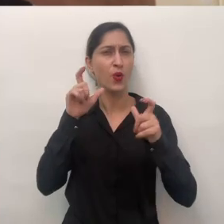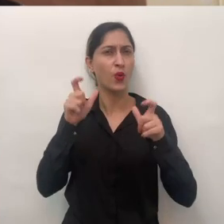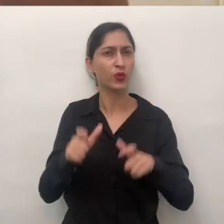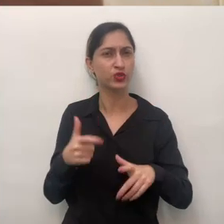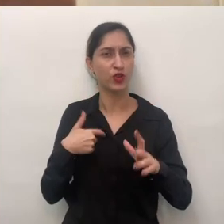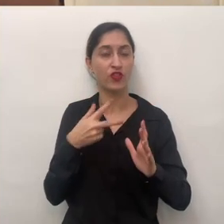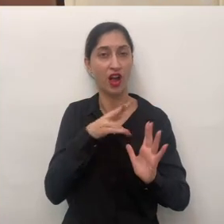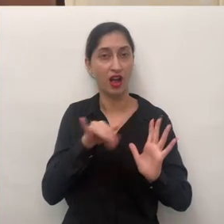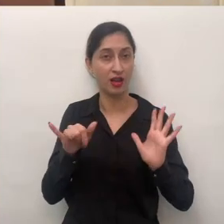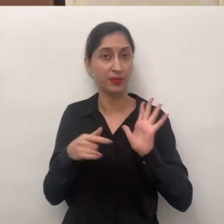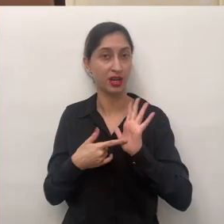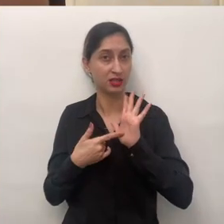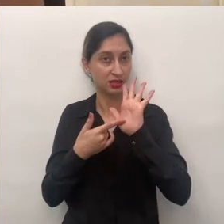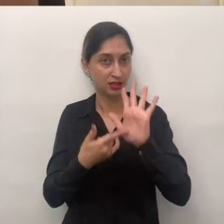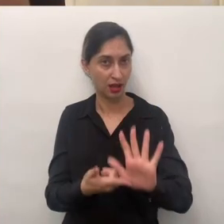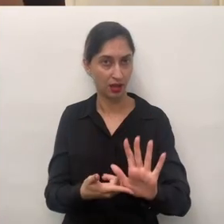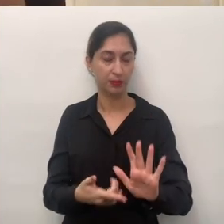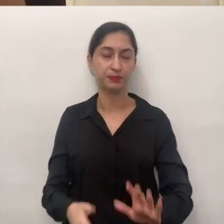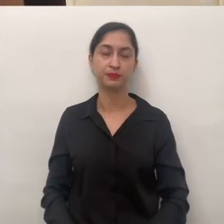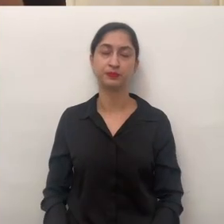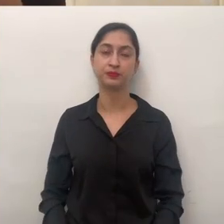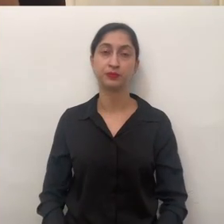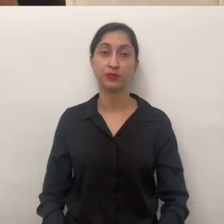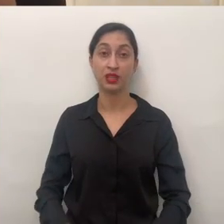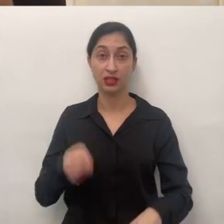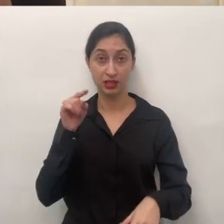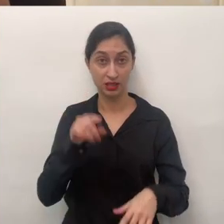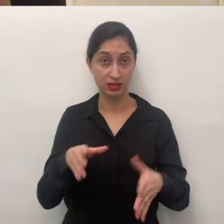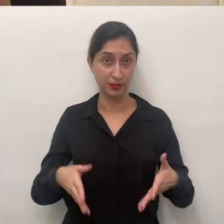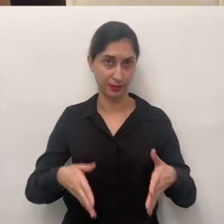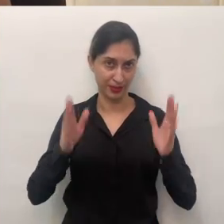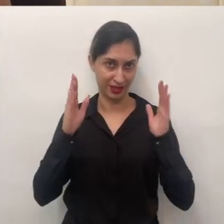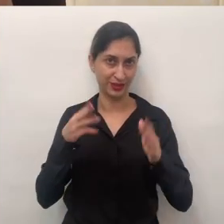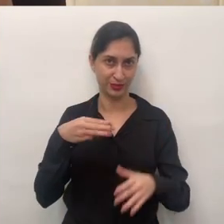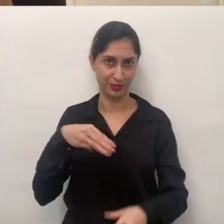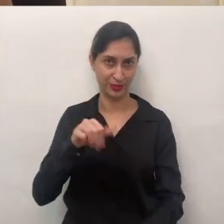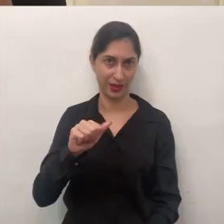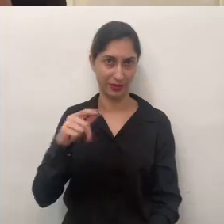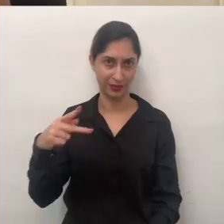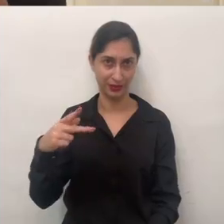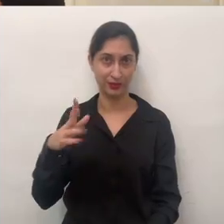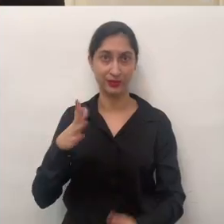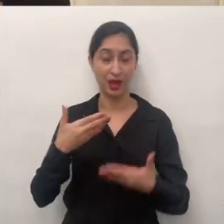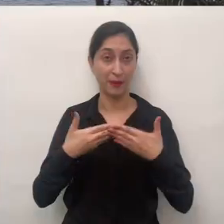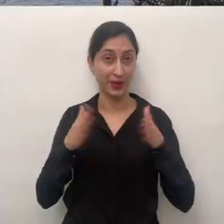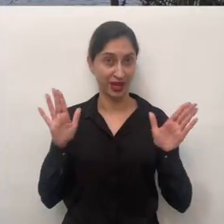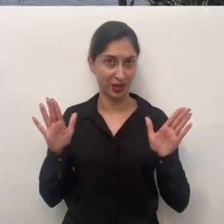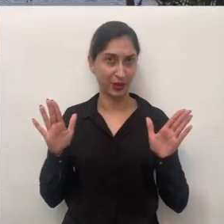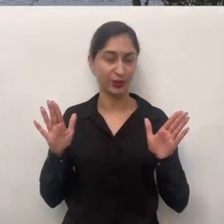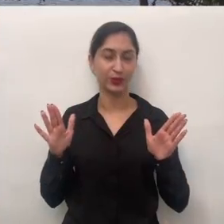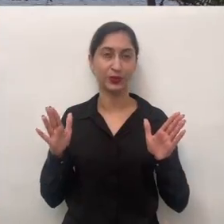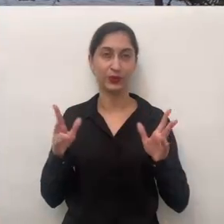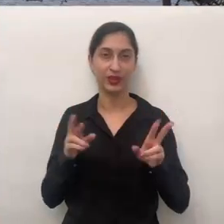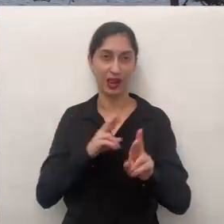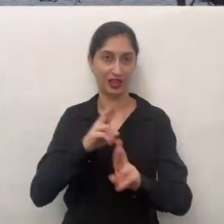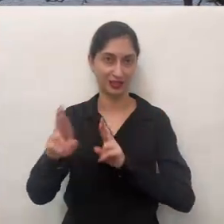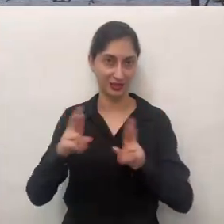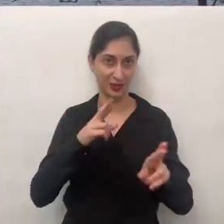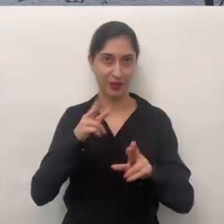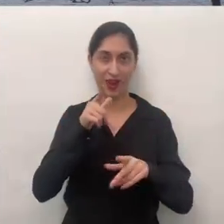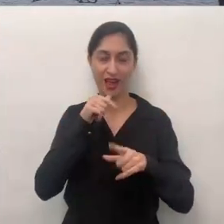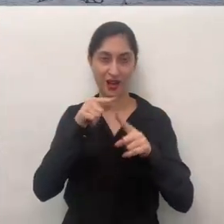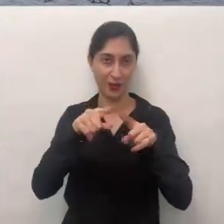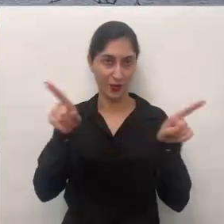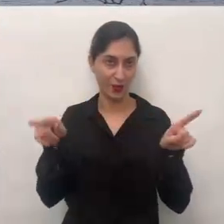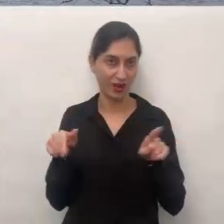meu trabalho, né, e como o edifício do MAP é aberto à lagoa,